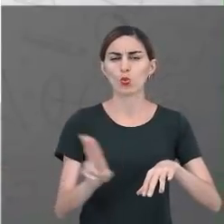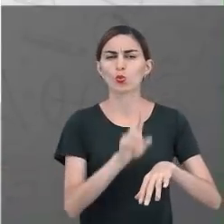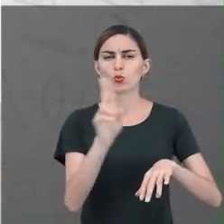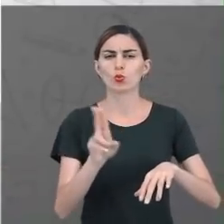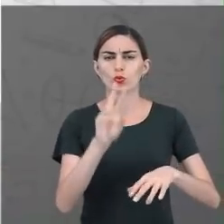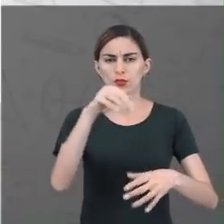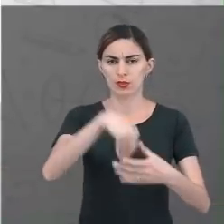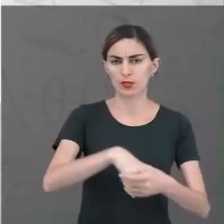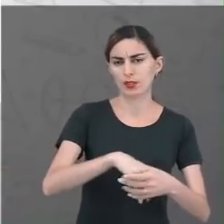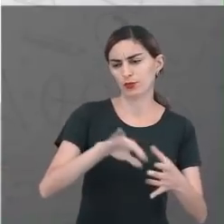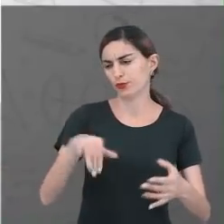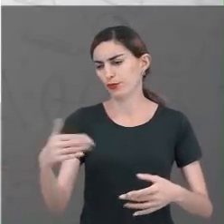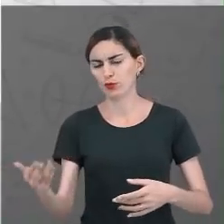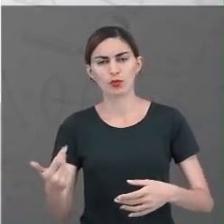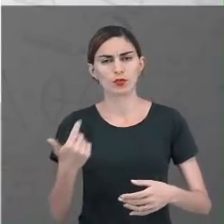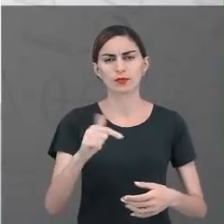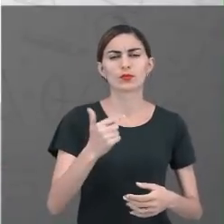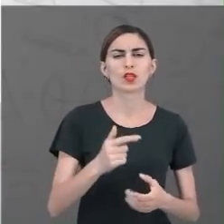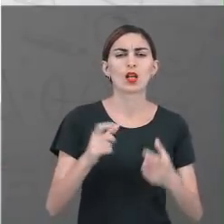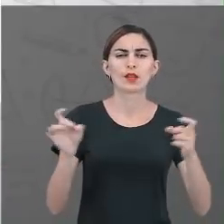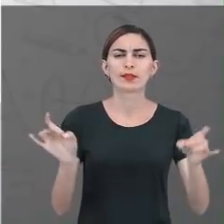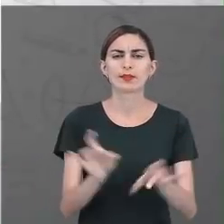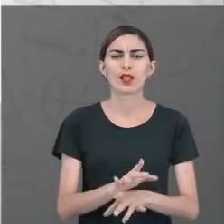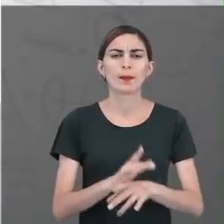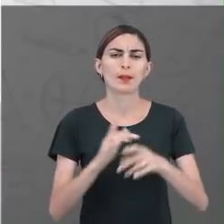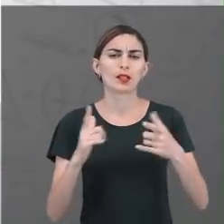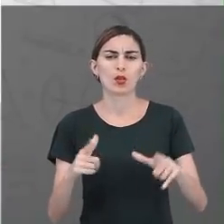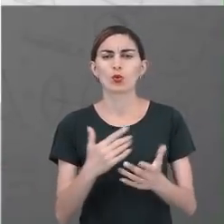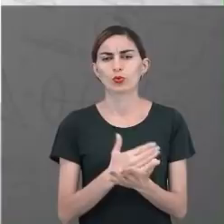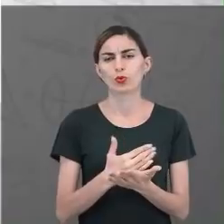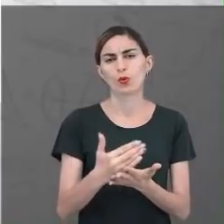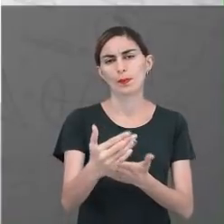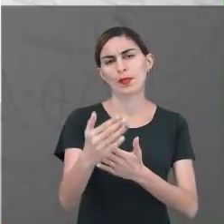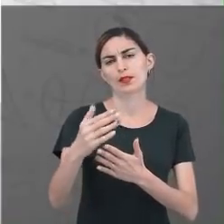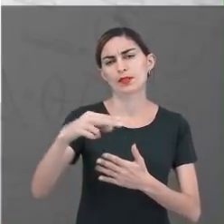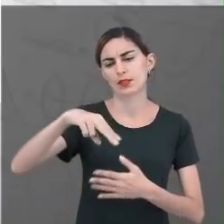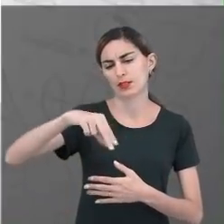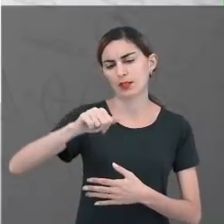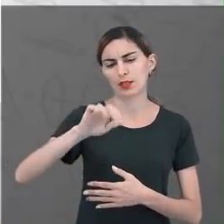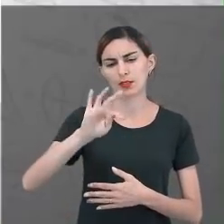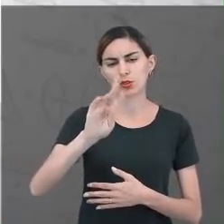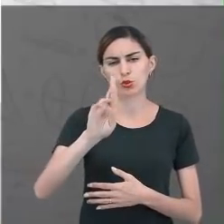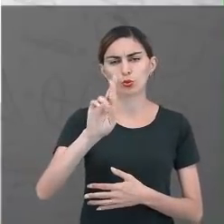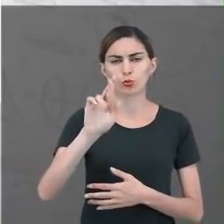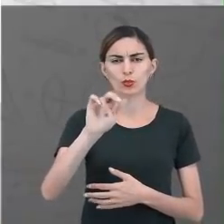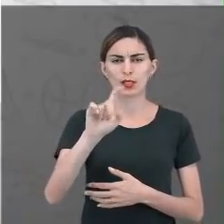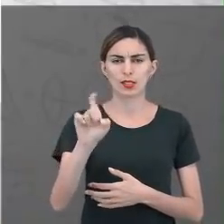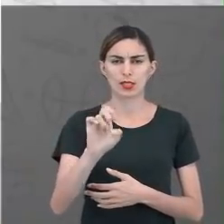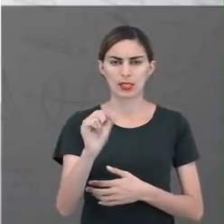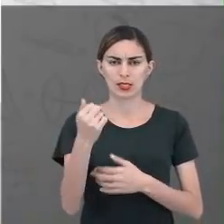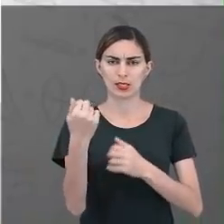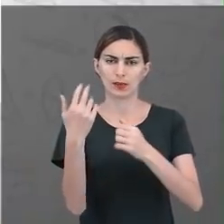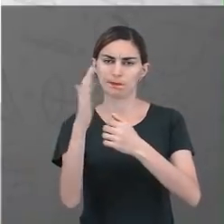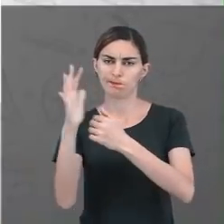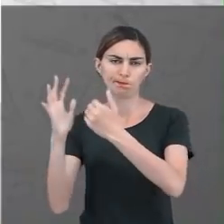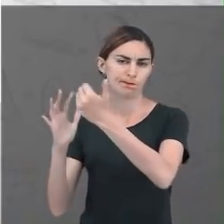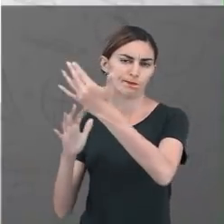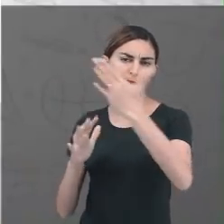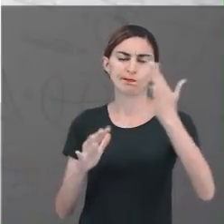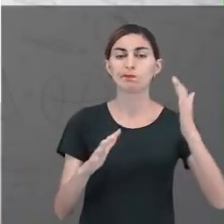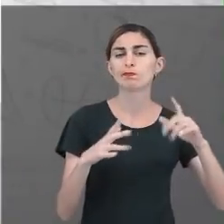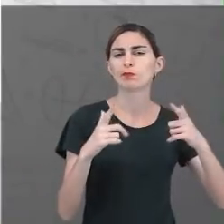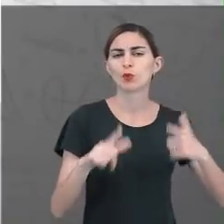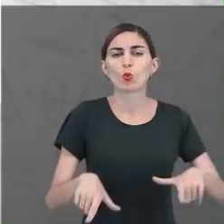esse ambiente entre aonde termina esse espaço e onde começa a natureza, onde é que começa esse ambiente livre, né,